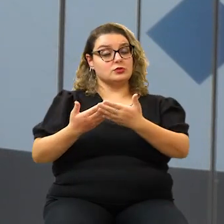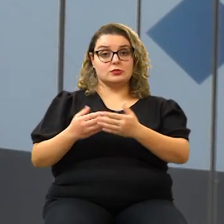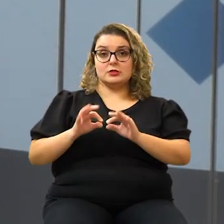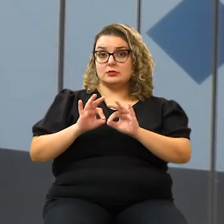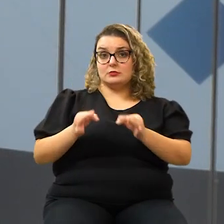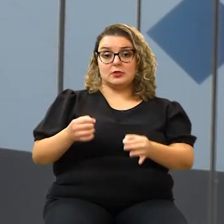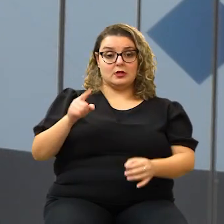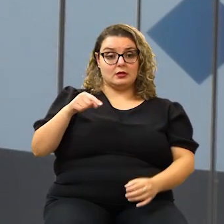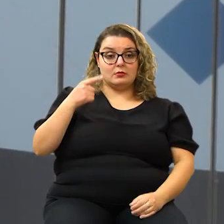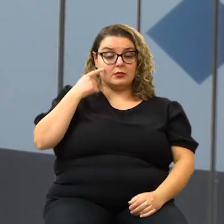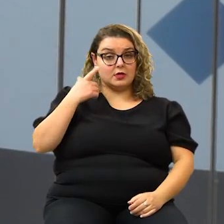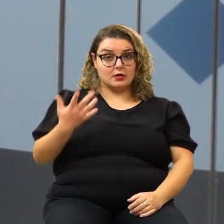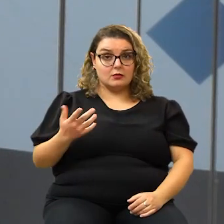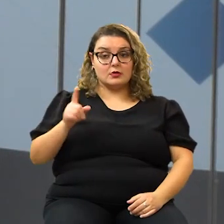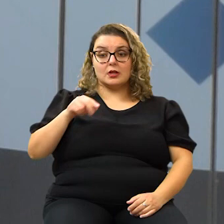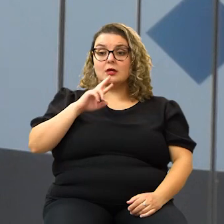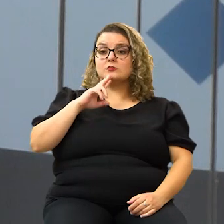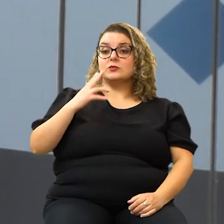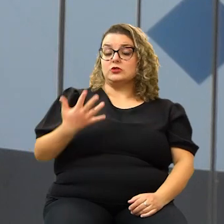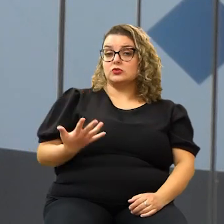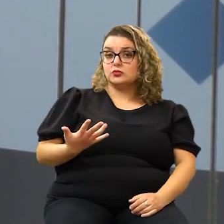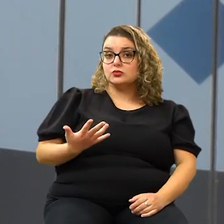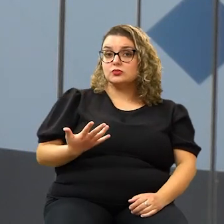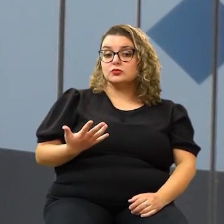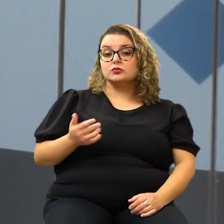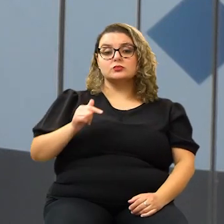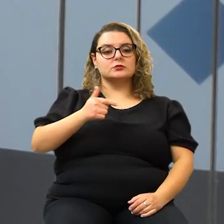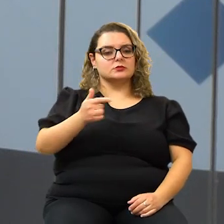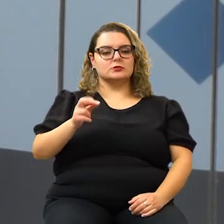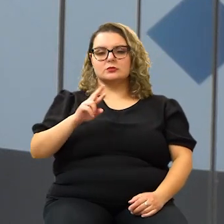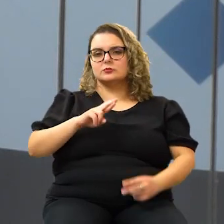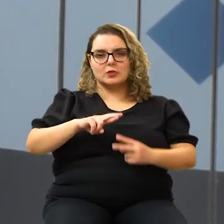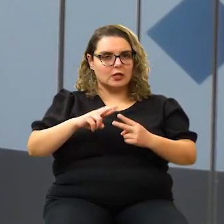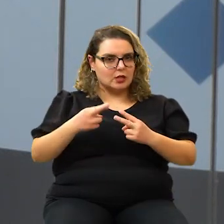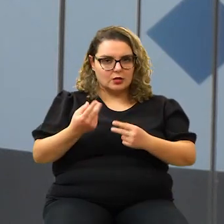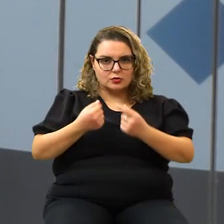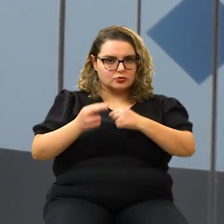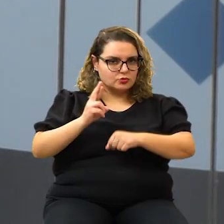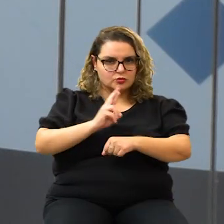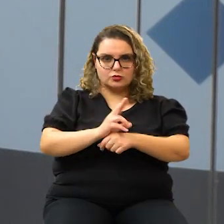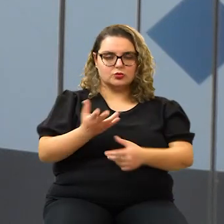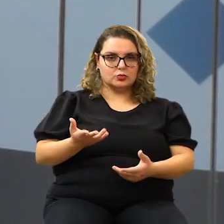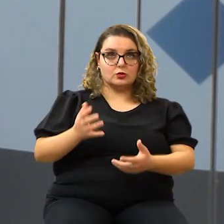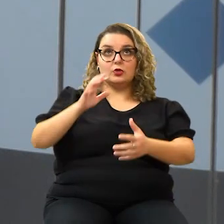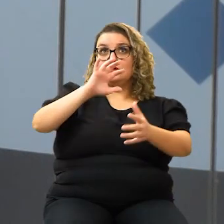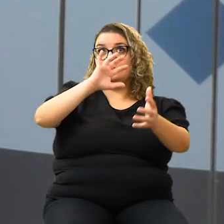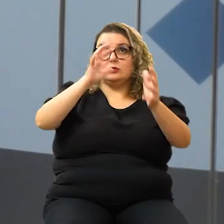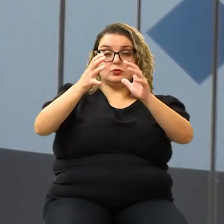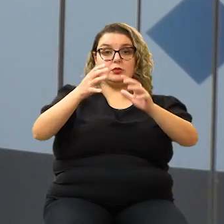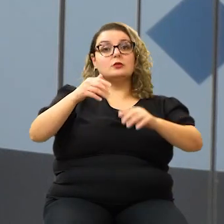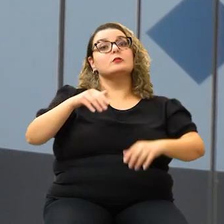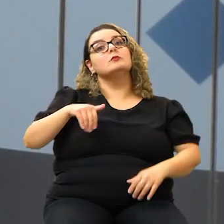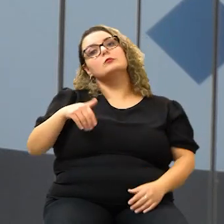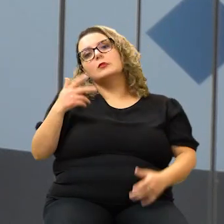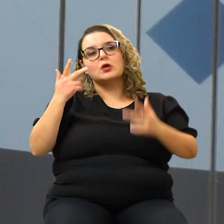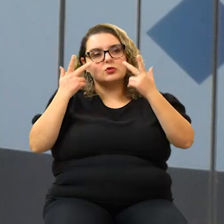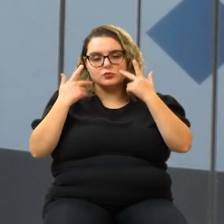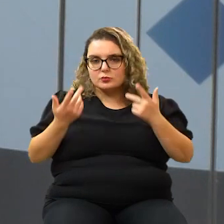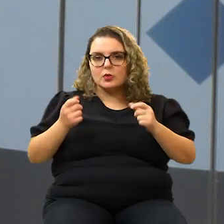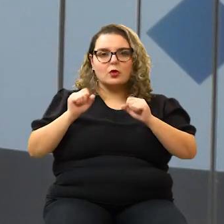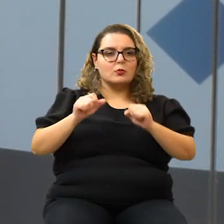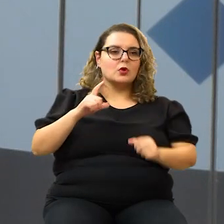que é a solução e a gente não tem recurso para isso, dado que os eventos extremos vão se tornar mais frequentes, a gente pode